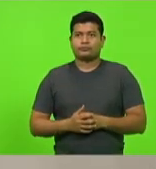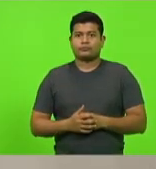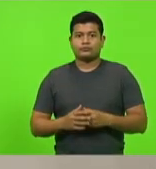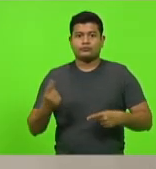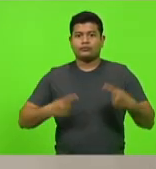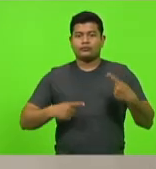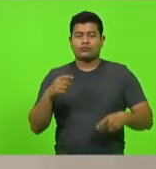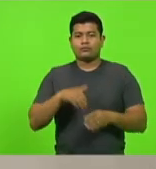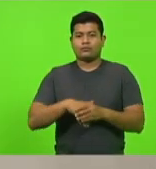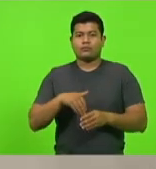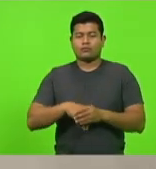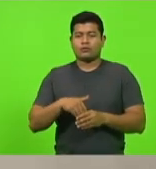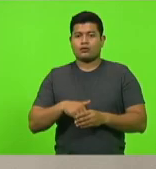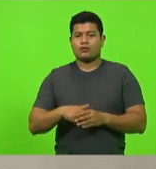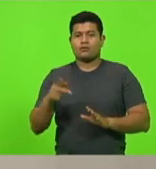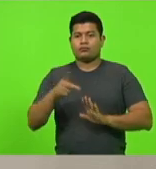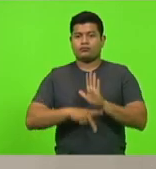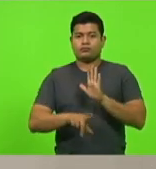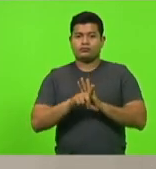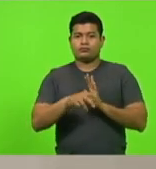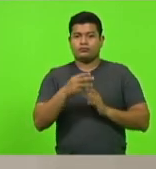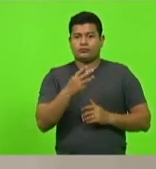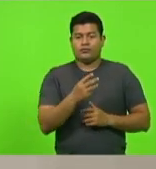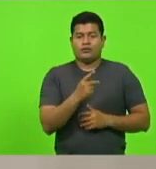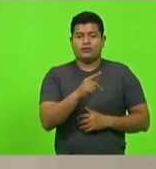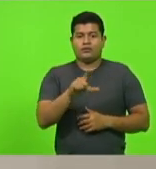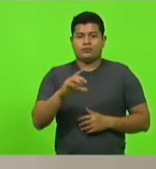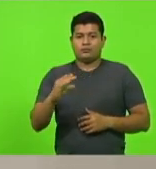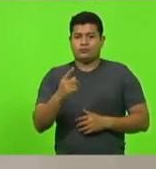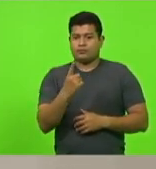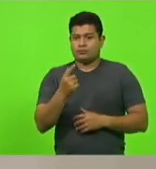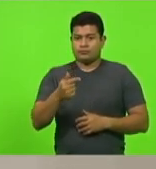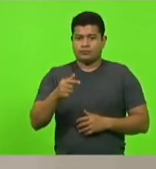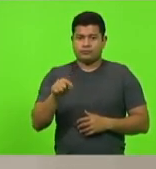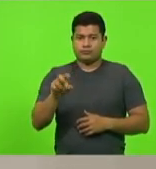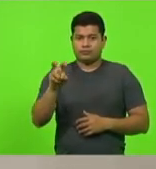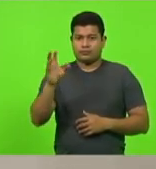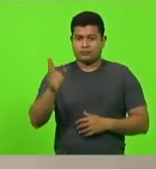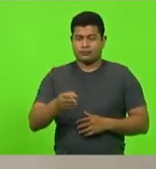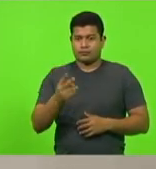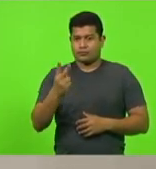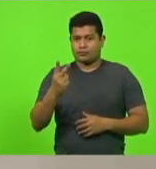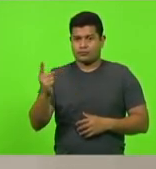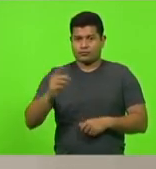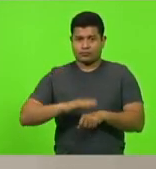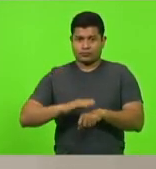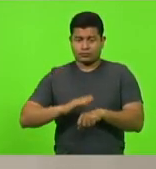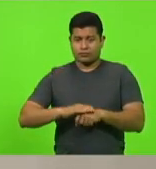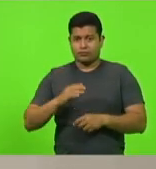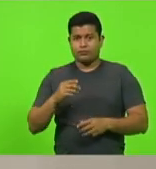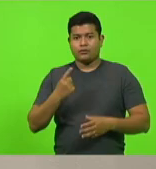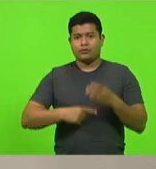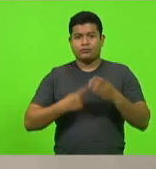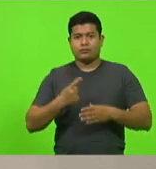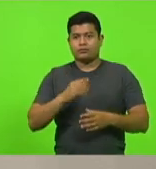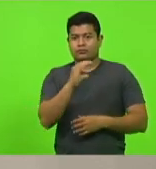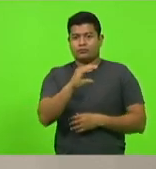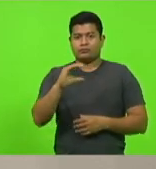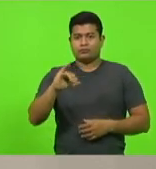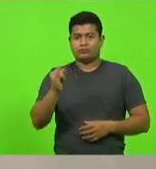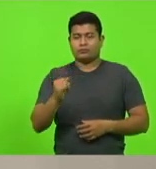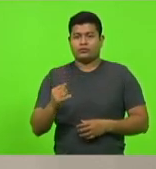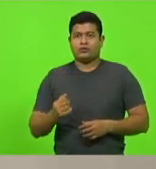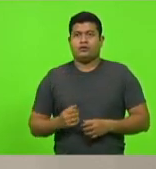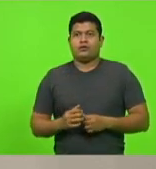Discussão e votação em segundo turno do projeto de lei complementar 17.5 de 2021, autor Comissão de Constituição e Justiça, um projeto